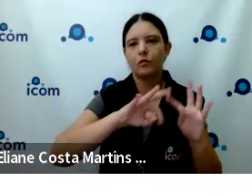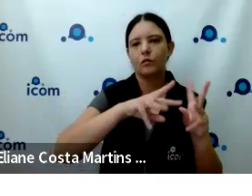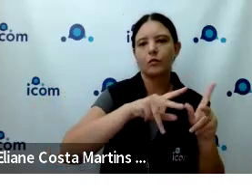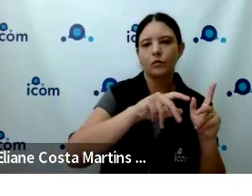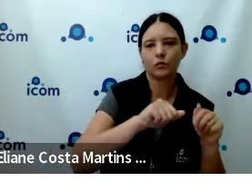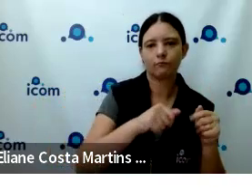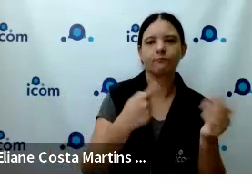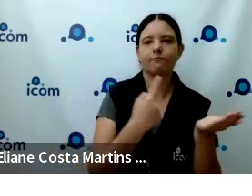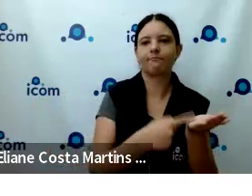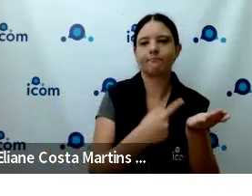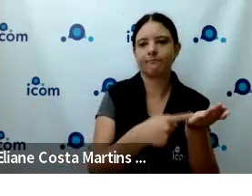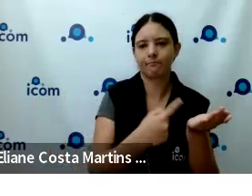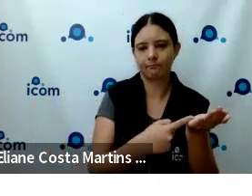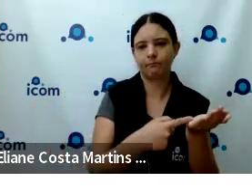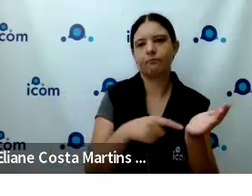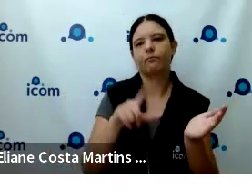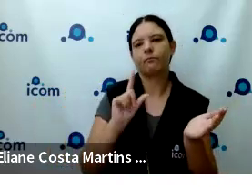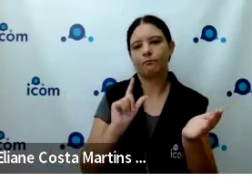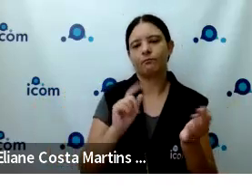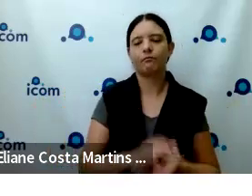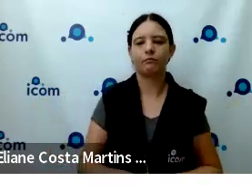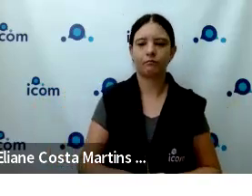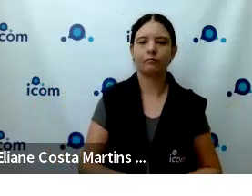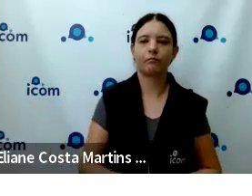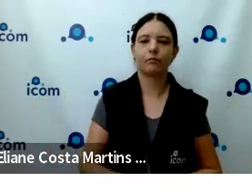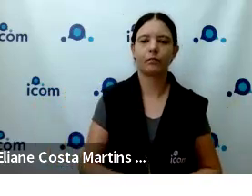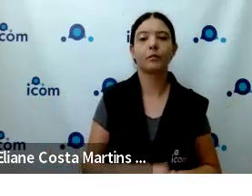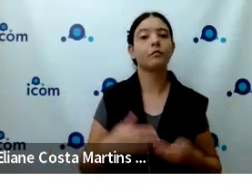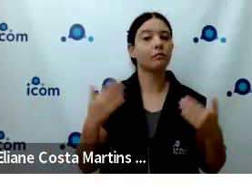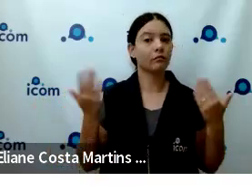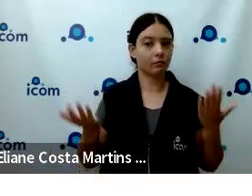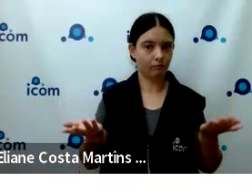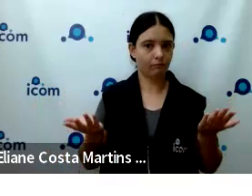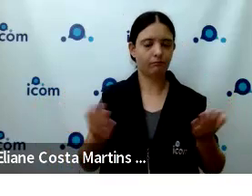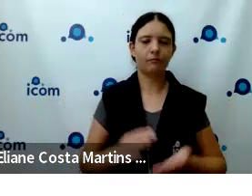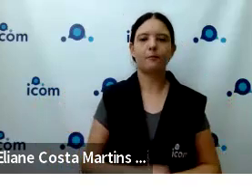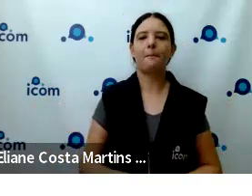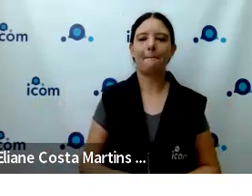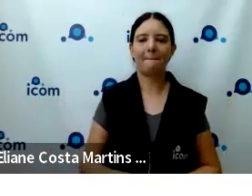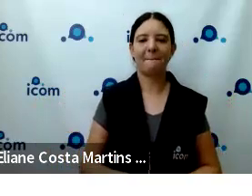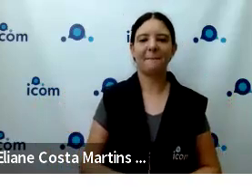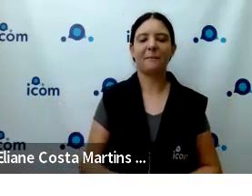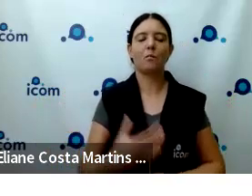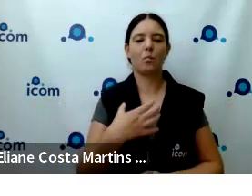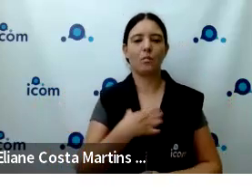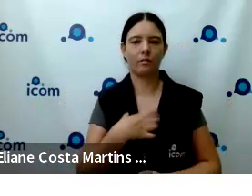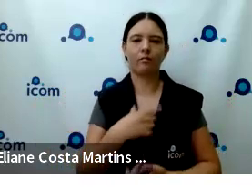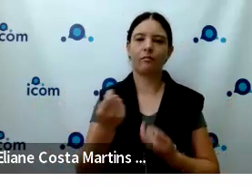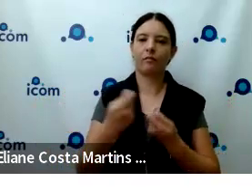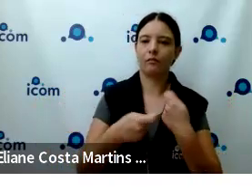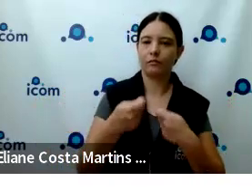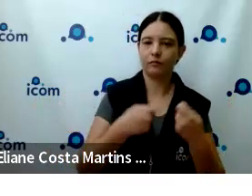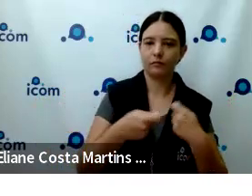acordo com uma fórmula de repartição. Ou seja, o procedimento administrativo